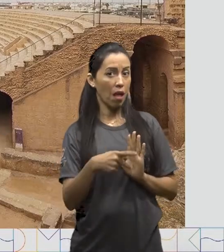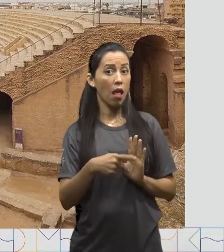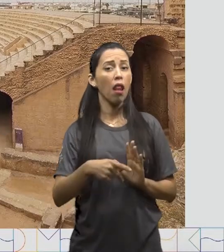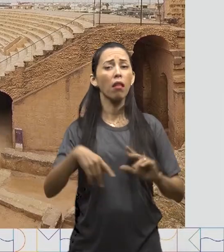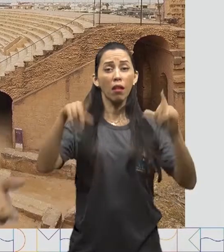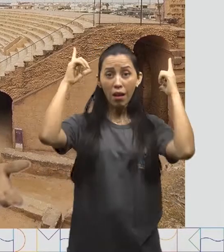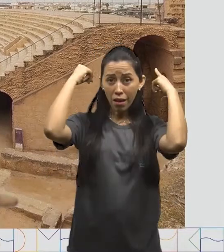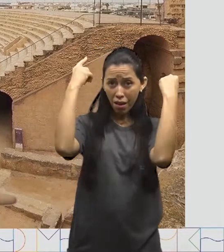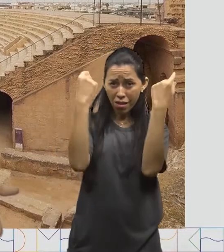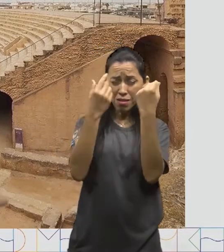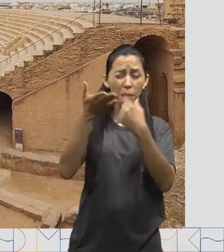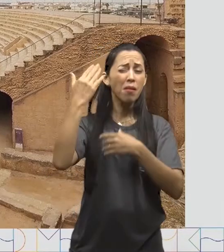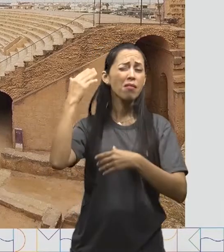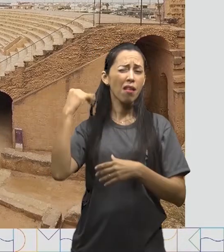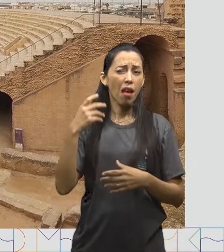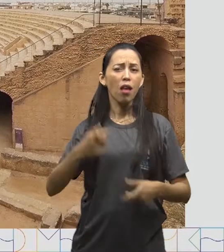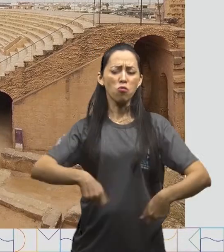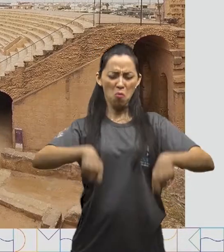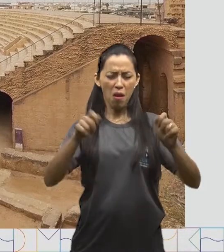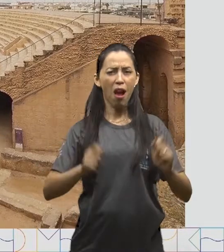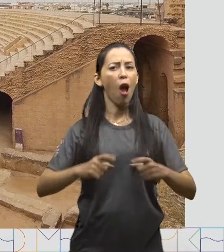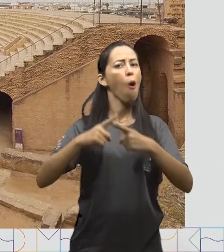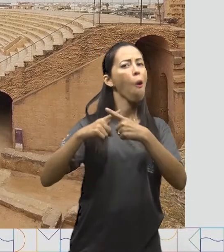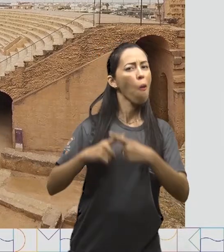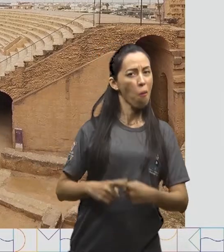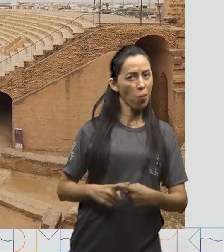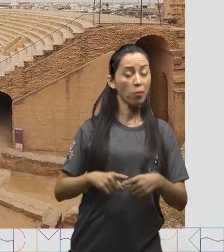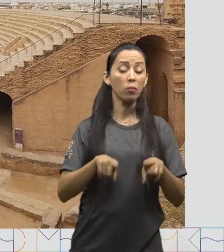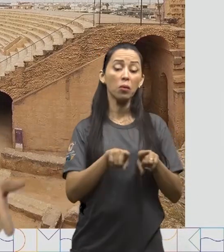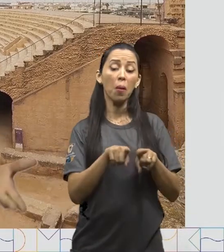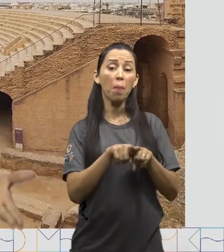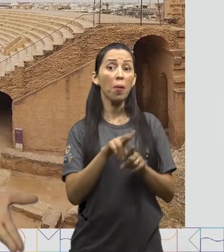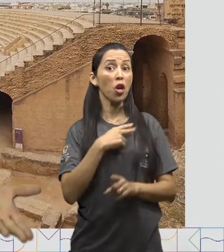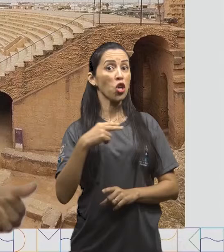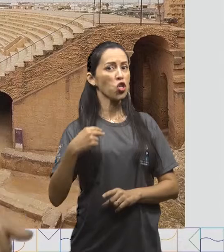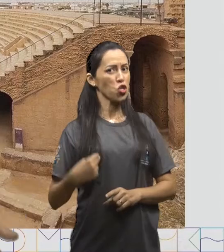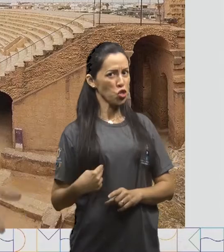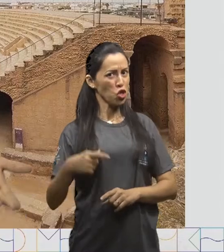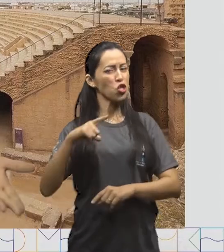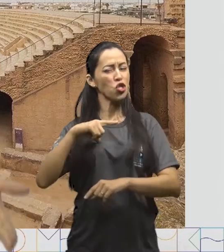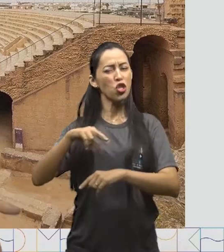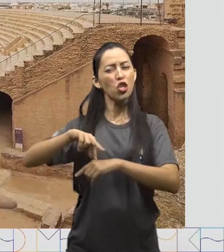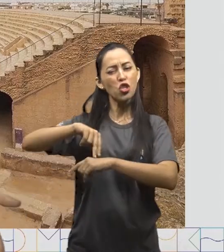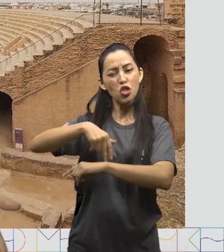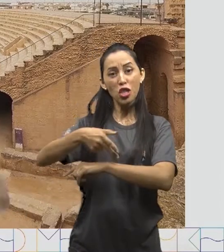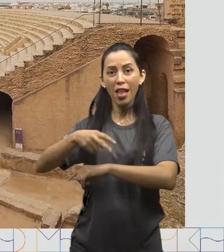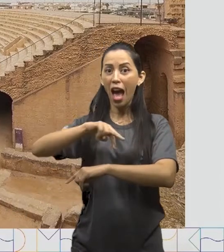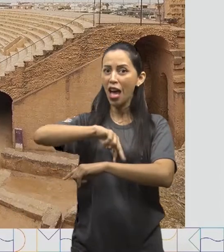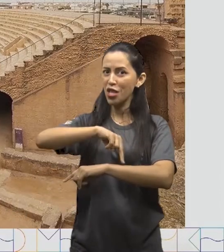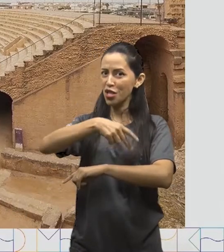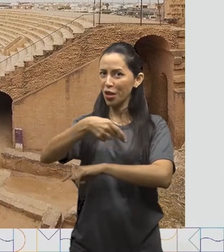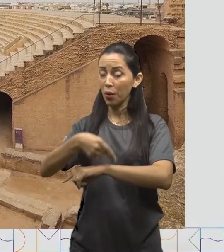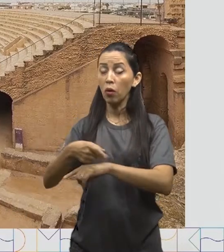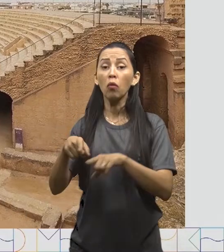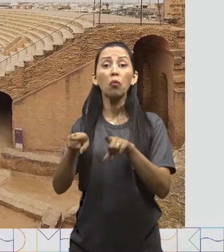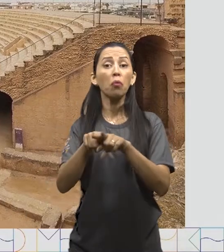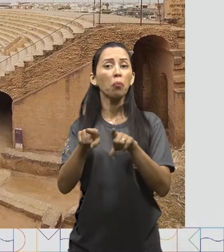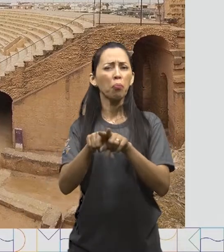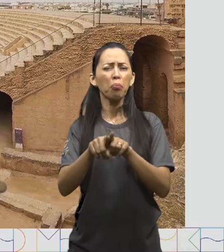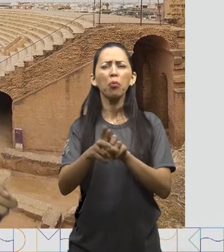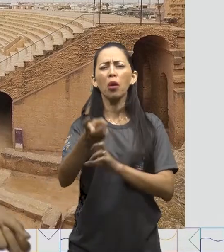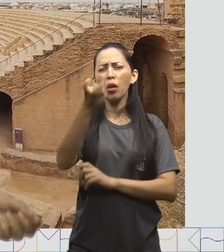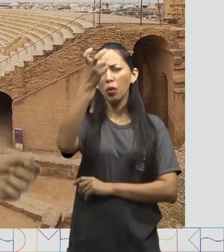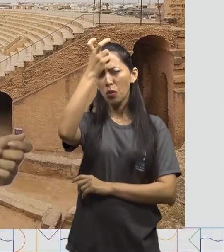Grécia Antiga havia corridas de carro. Na China, apareceram os contorcionistas. No Egito